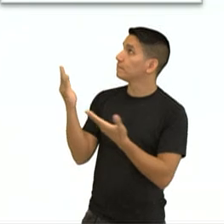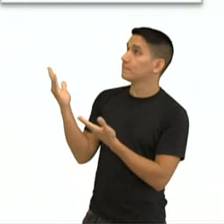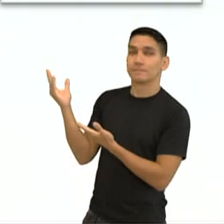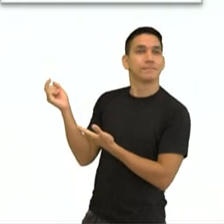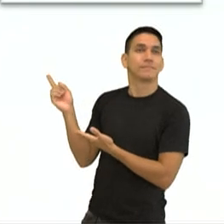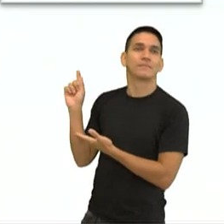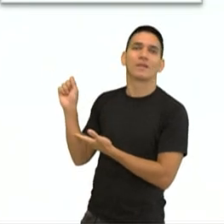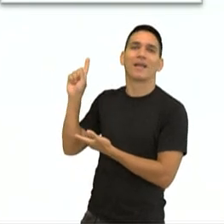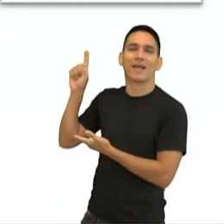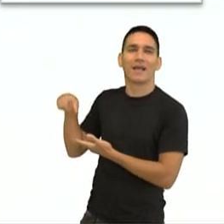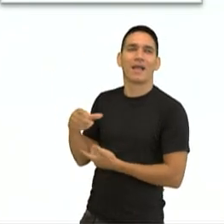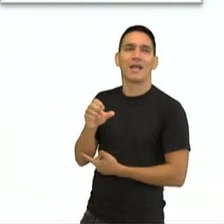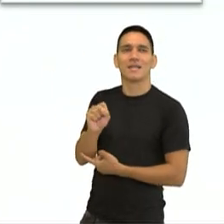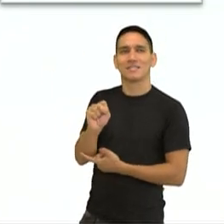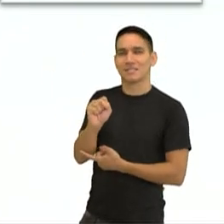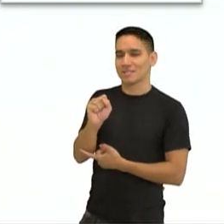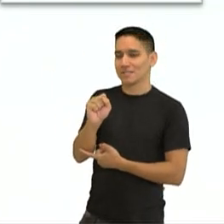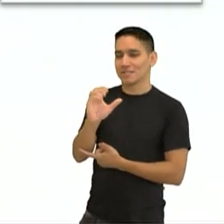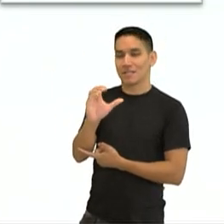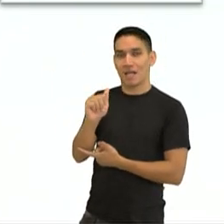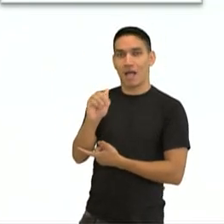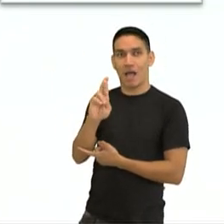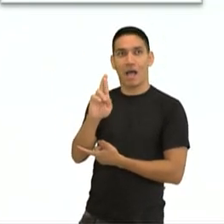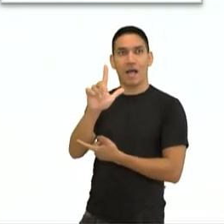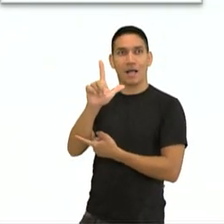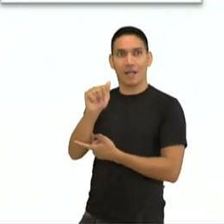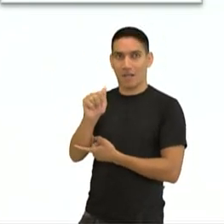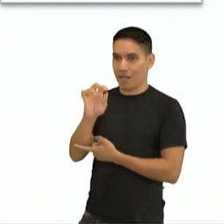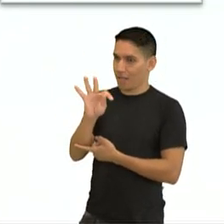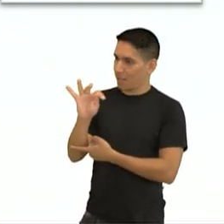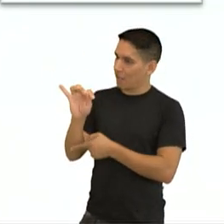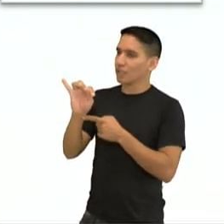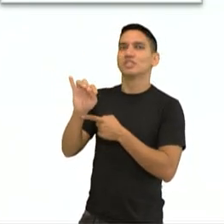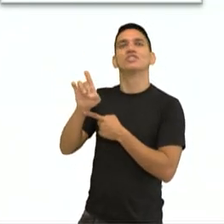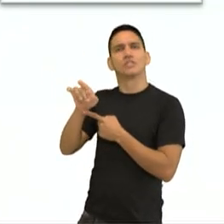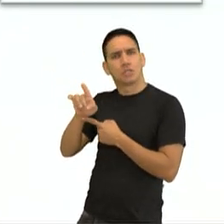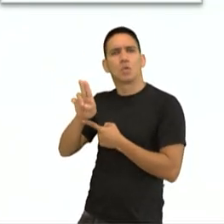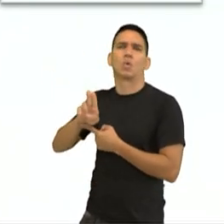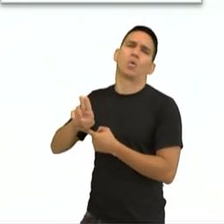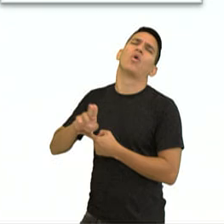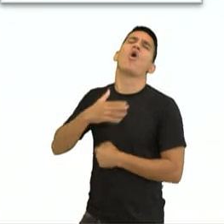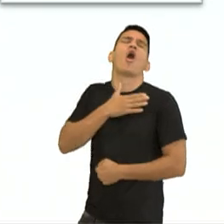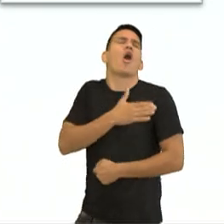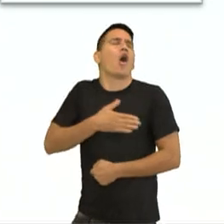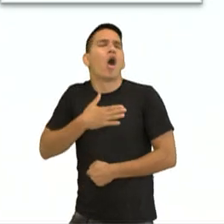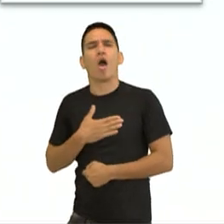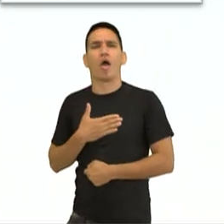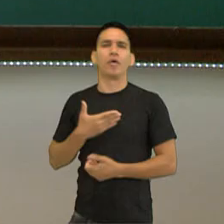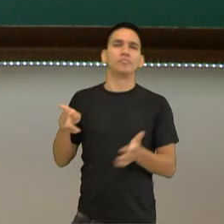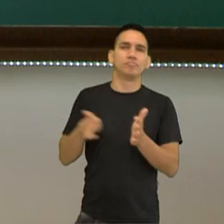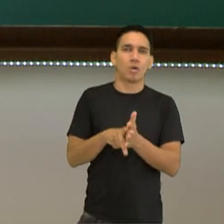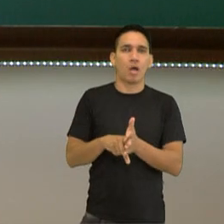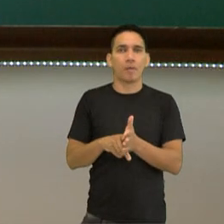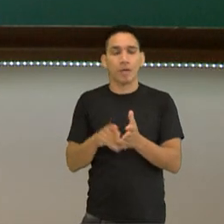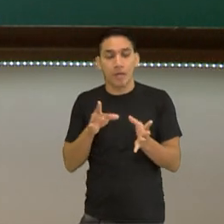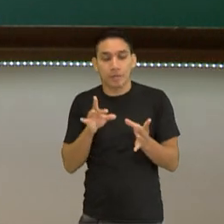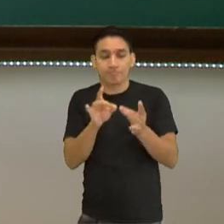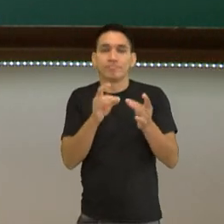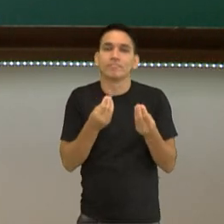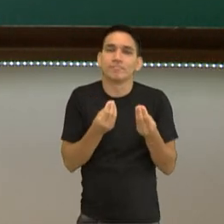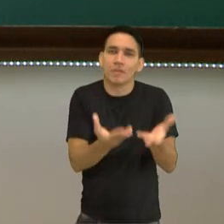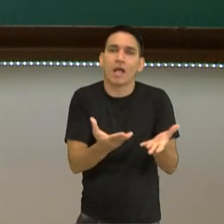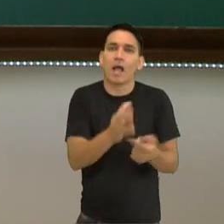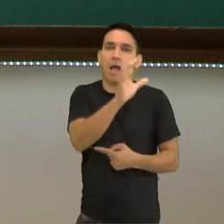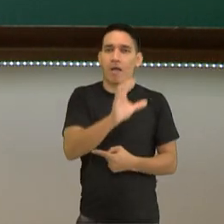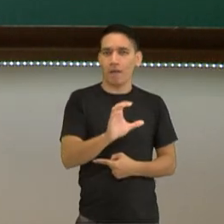dele aqui, o Alessandro Scarlatti, mestre de capela. Todos esses aí gostavam e trabalhavam para igrejas, né, em